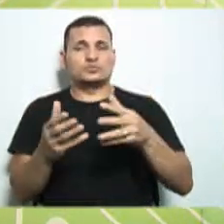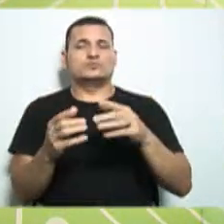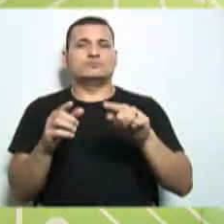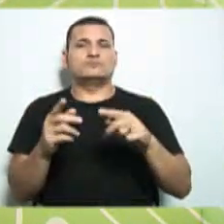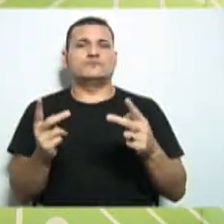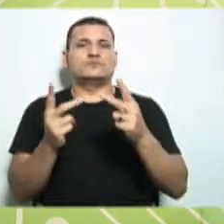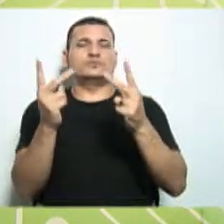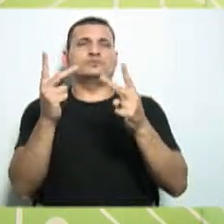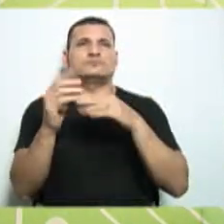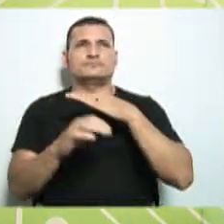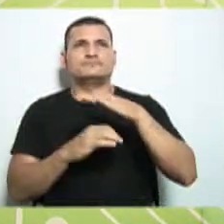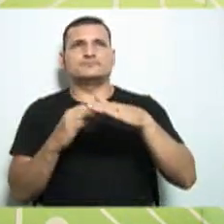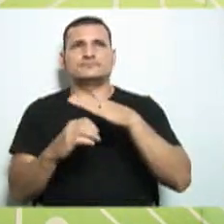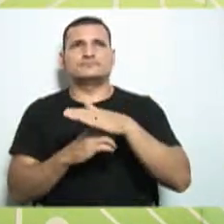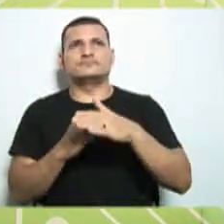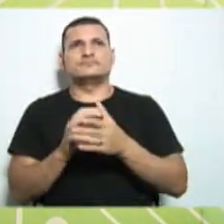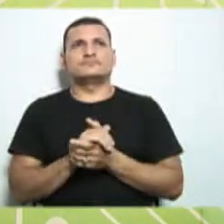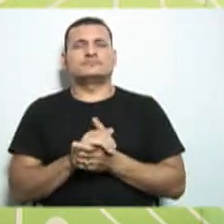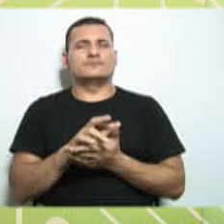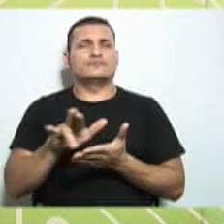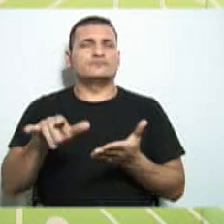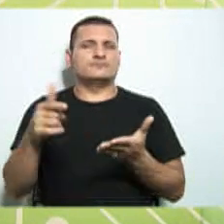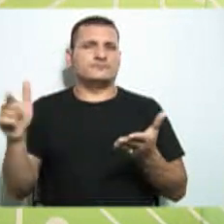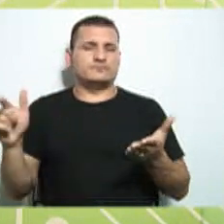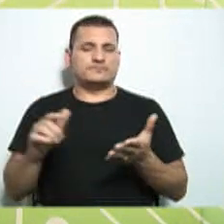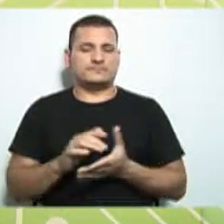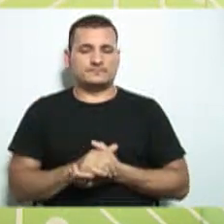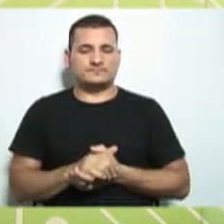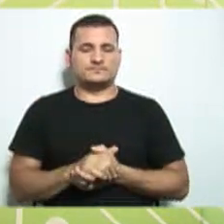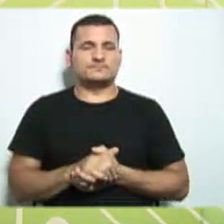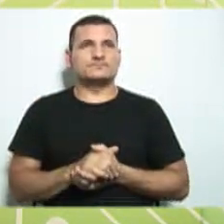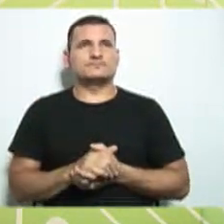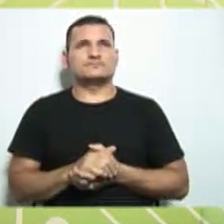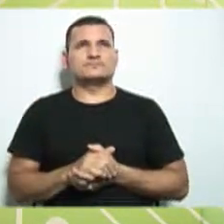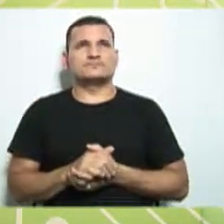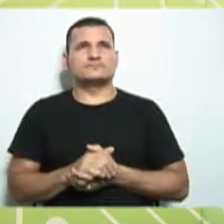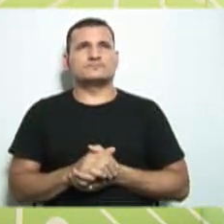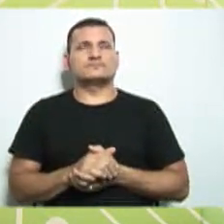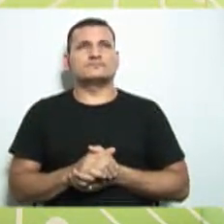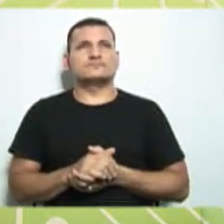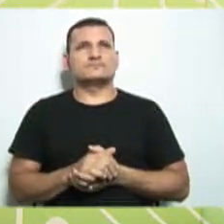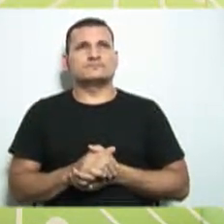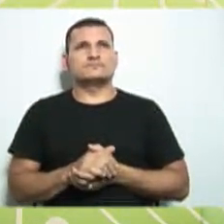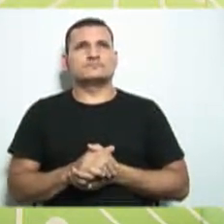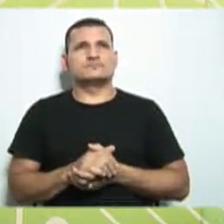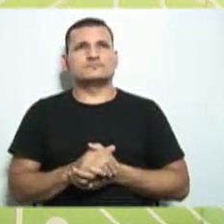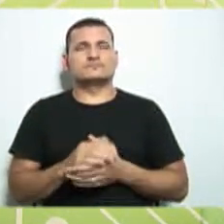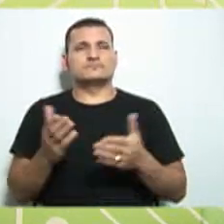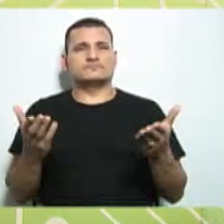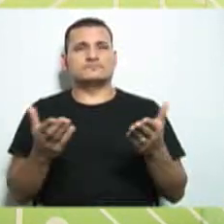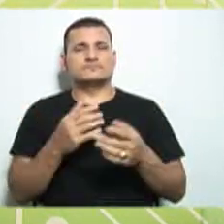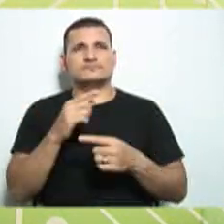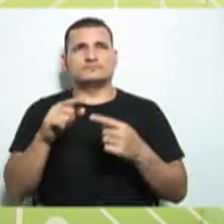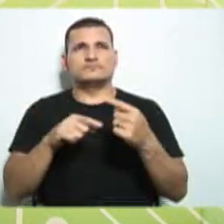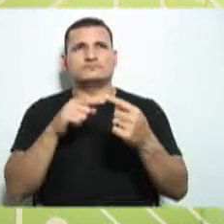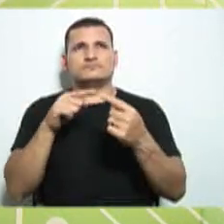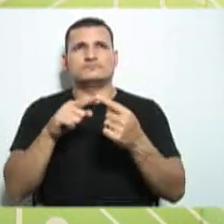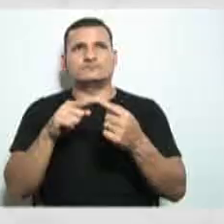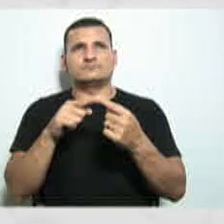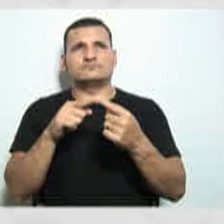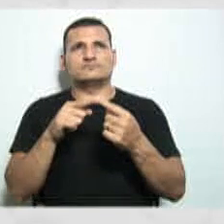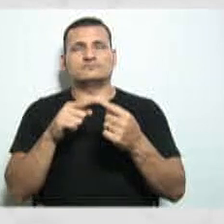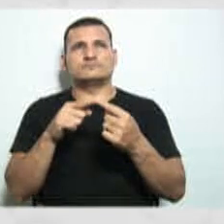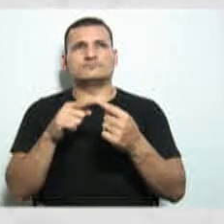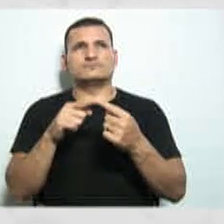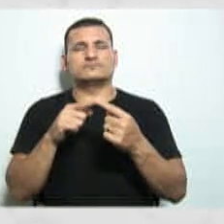boa produção, entre outros que você vai aprender, tá bom? Vamos falar de objetivos para a gente meio que dar uma alterada aí nesse conteúdo. Coloca na